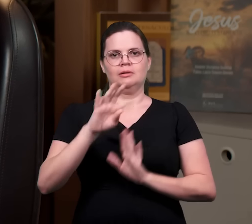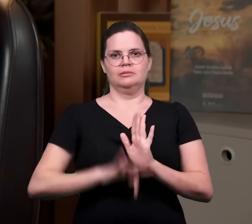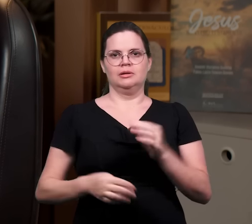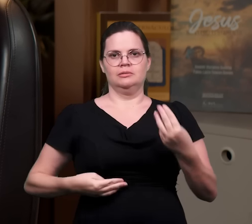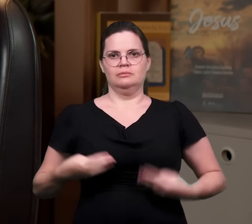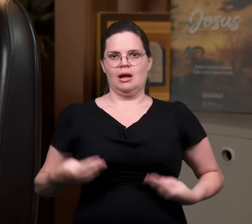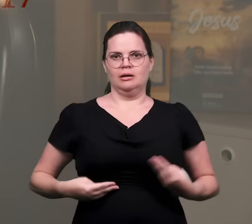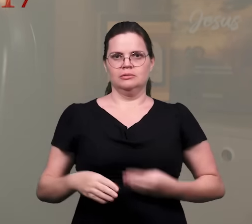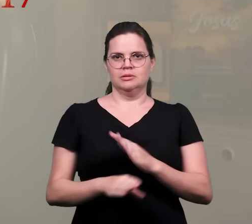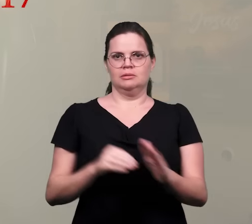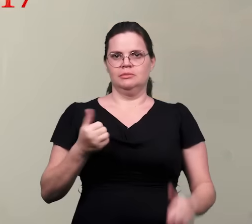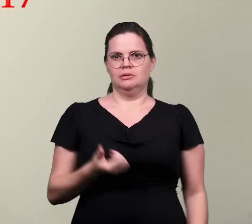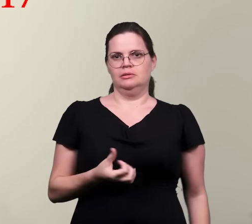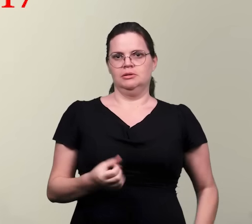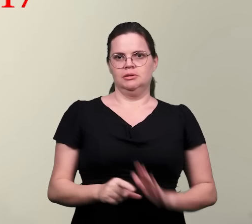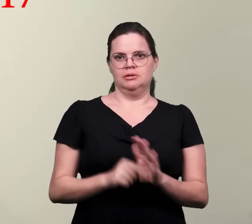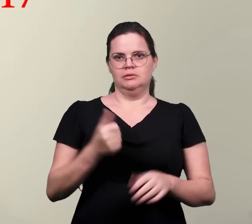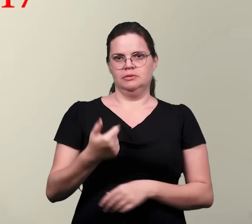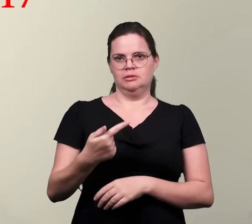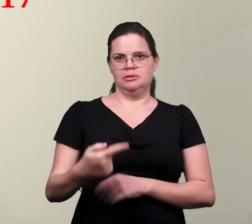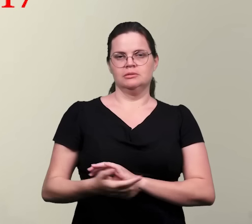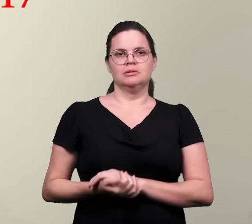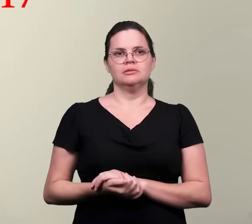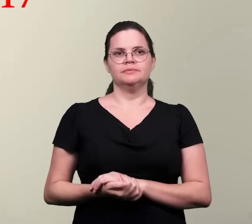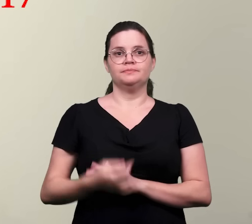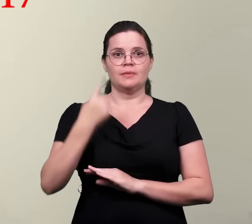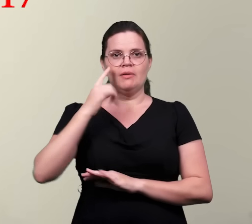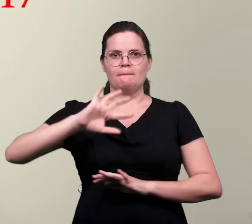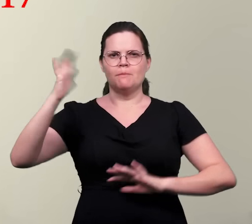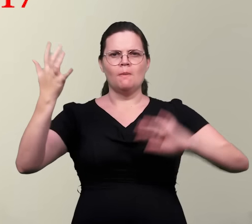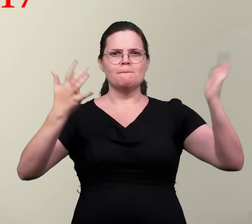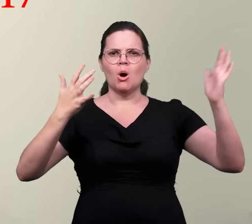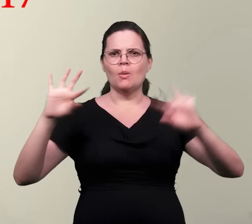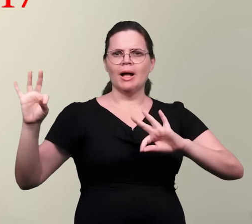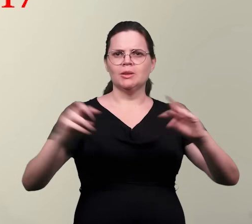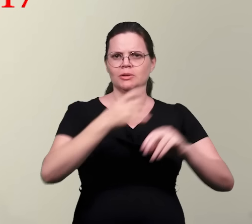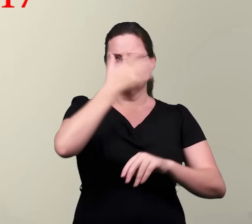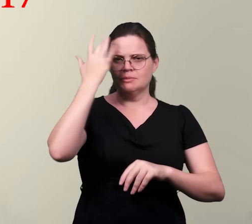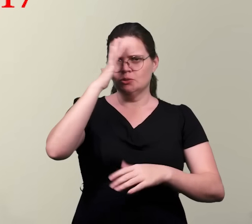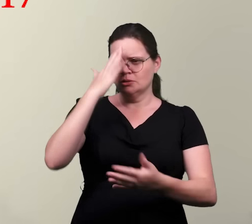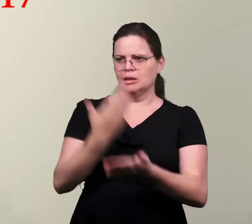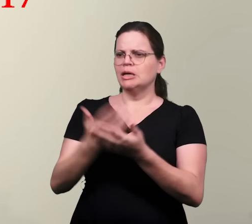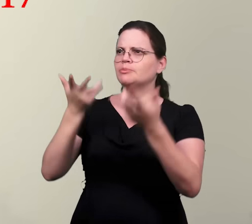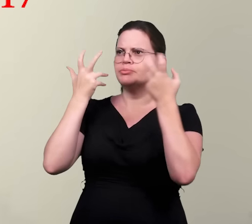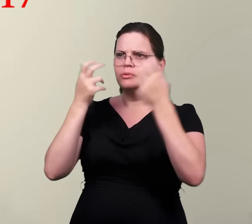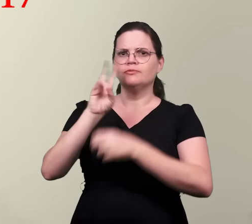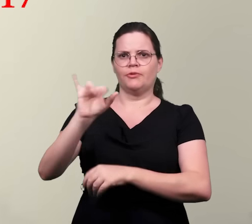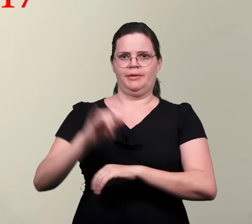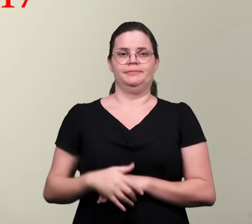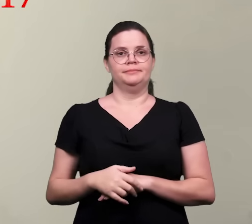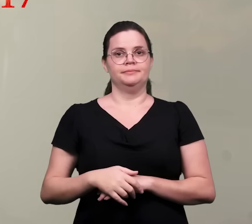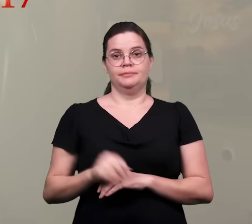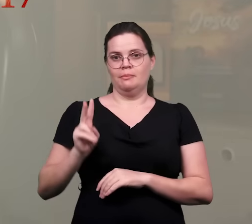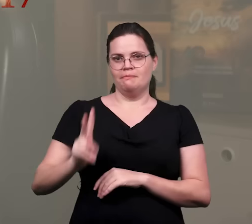palavra que está em Marcos 16, 17, que diz assim, ó, e estes sinais seguirão aos que creem. Então, as